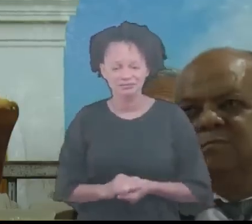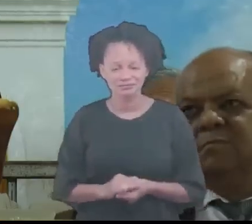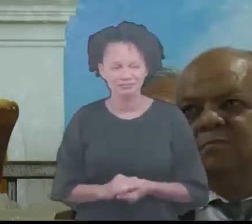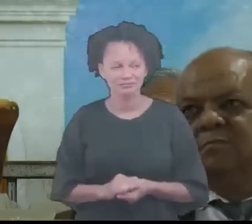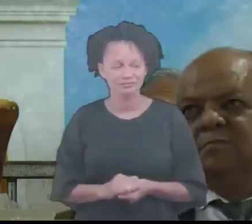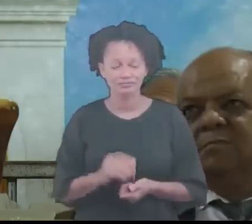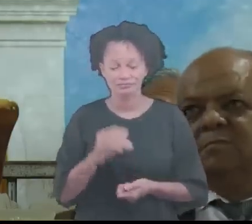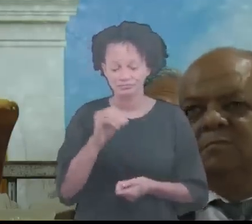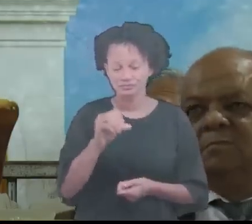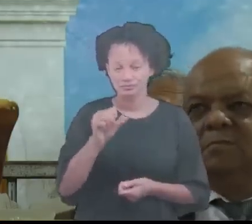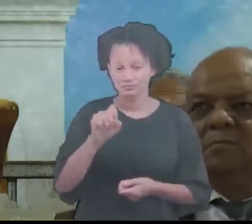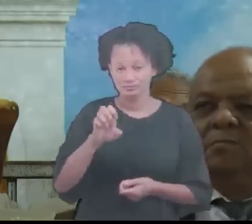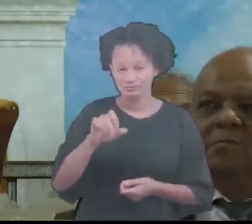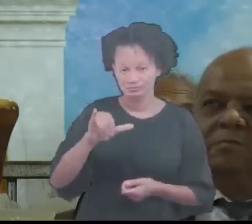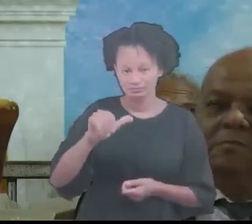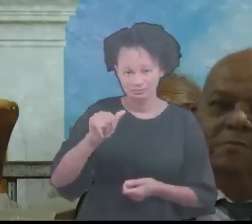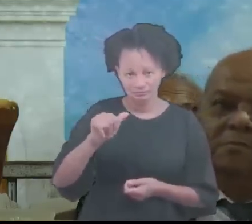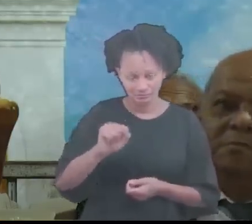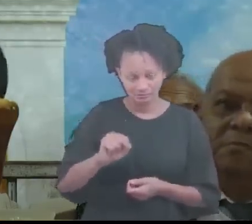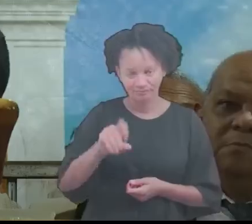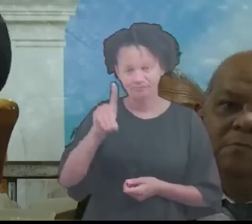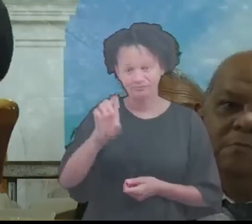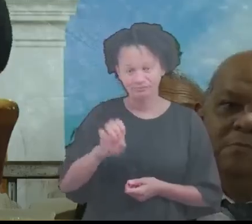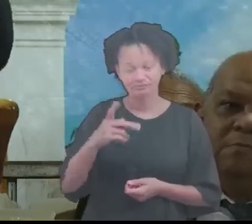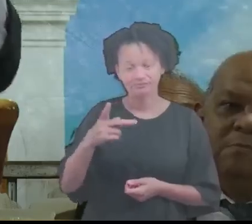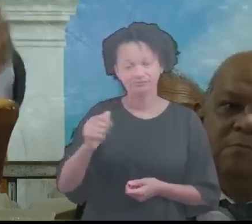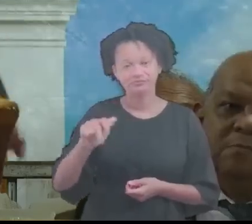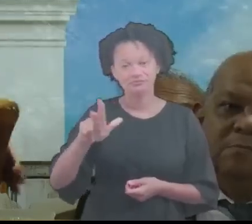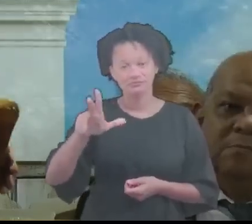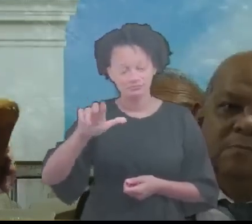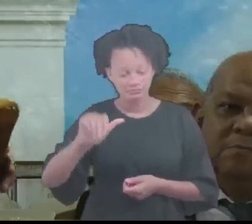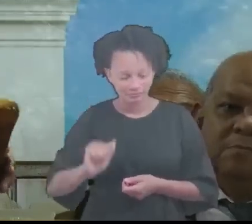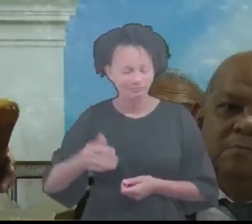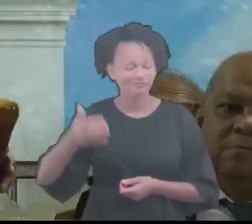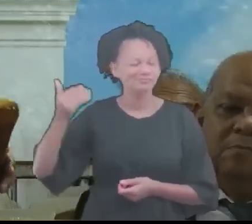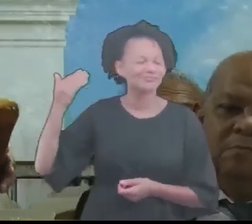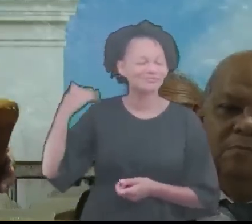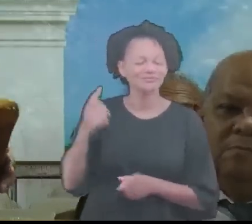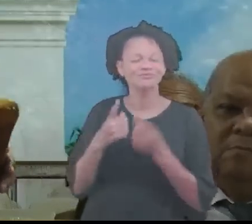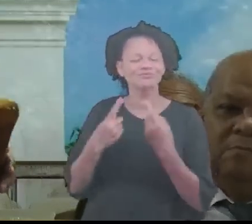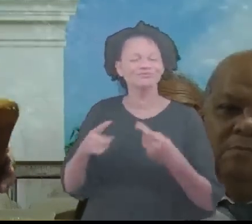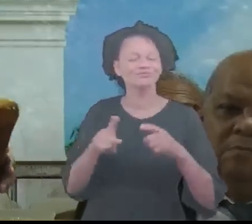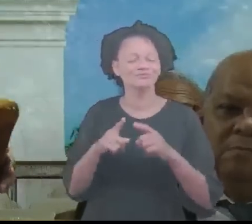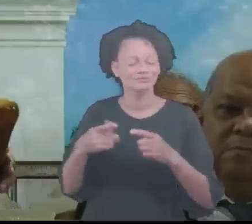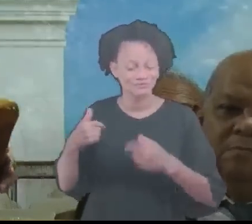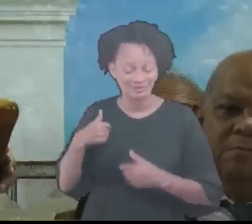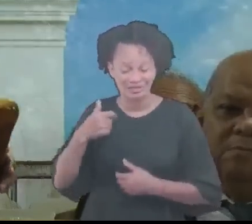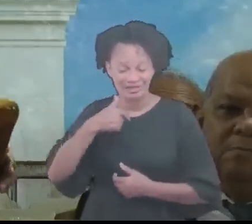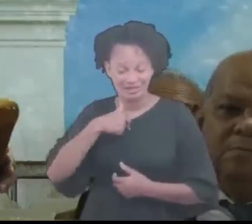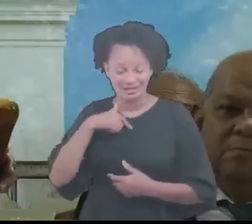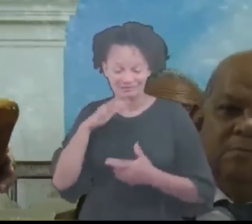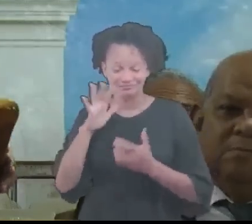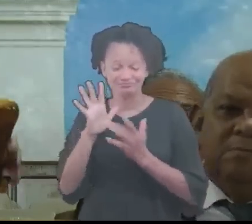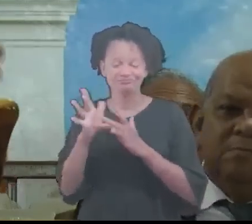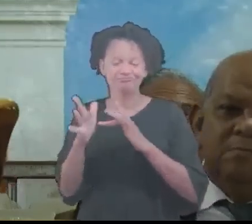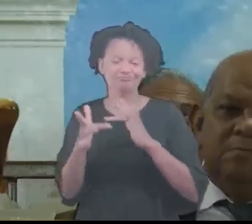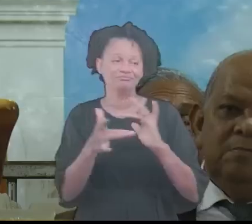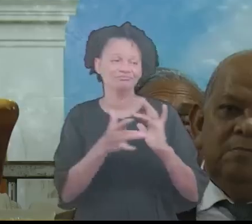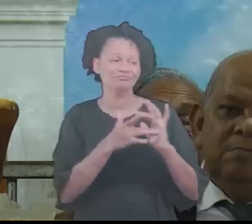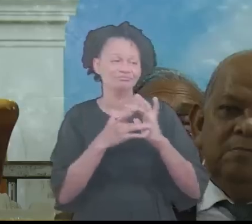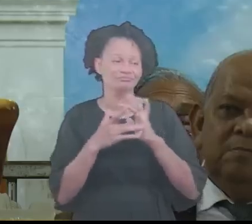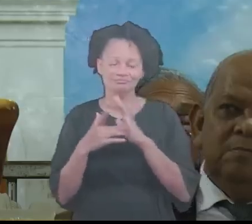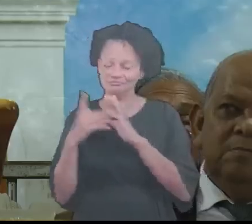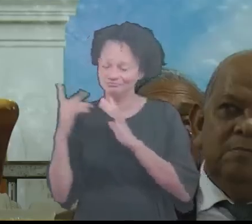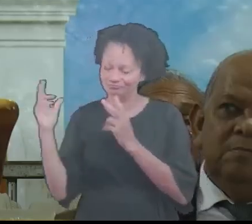Oséias de Paula, ele tem um hino do meu tempo de novo crente, que dizia: eu e Jesus somos